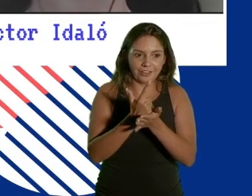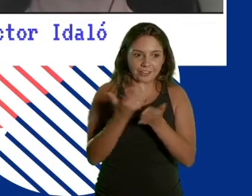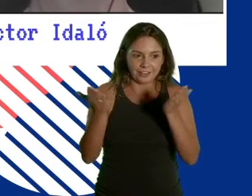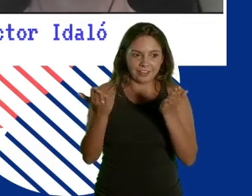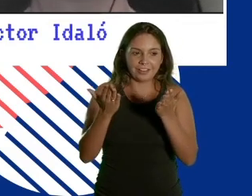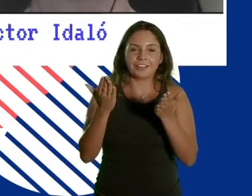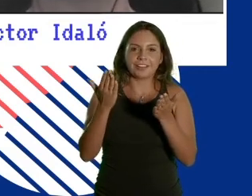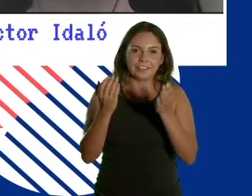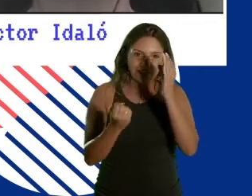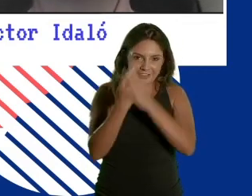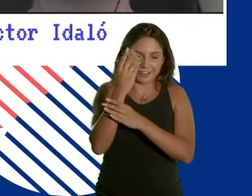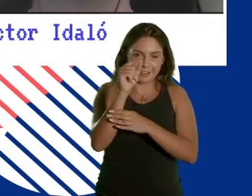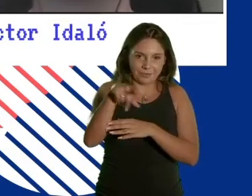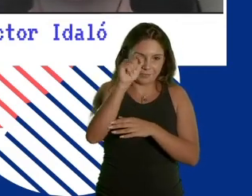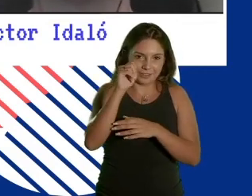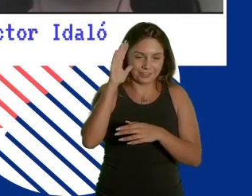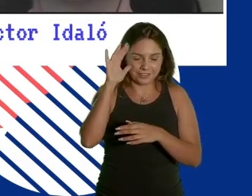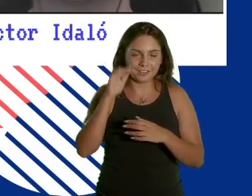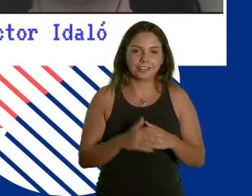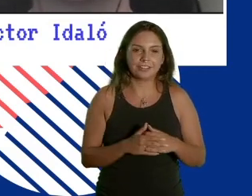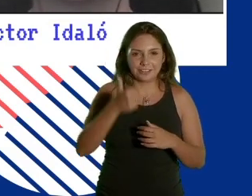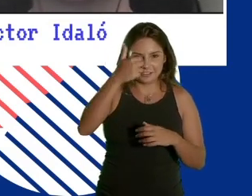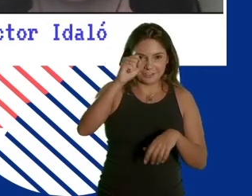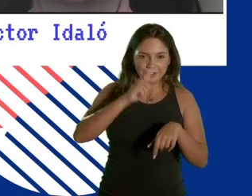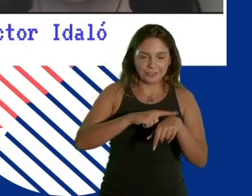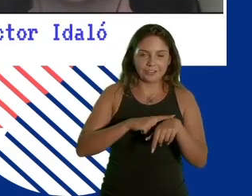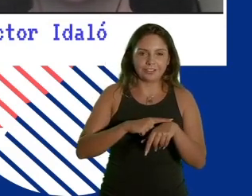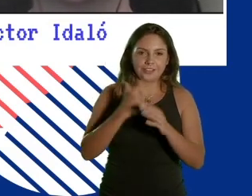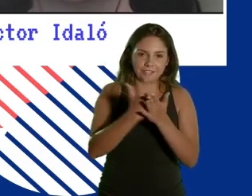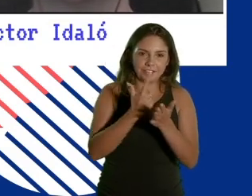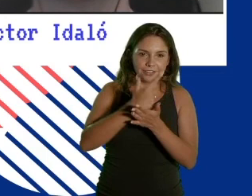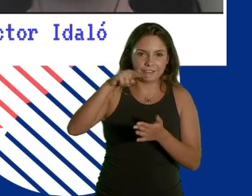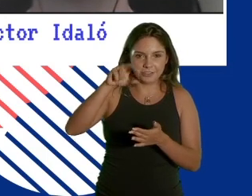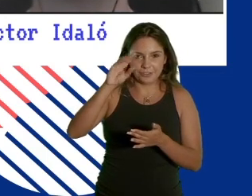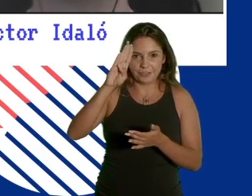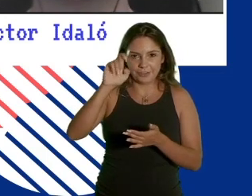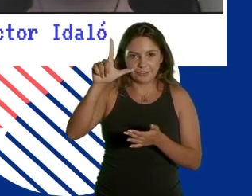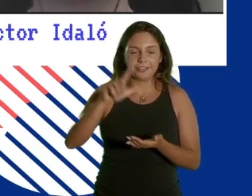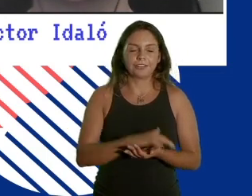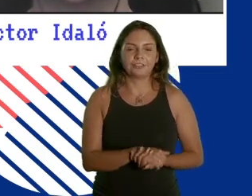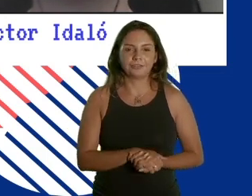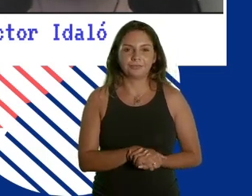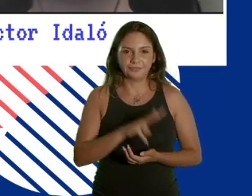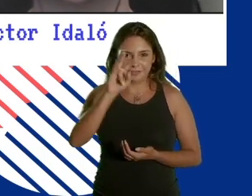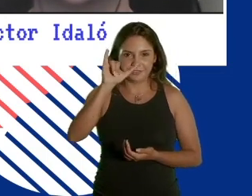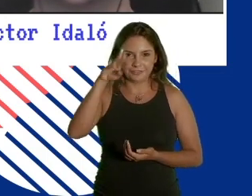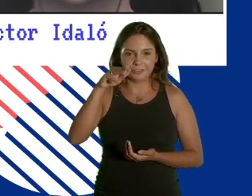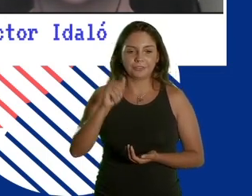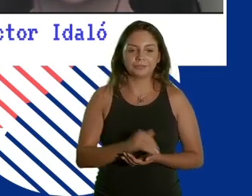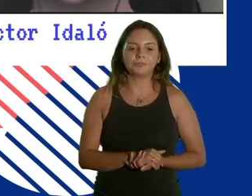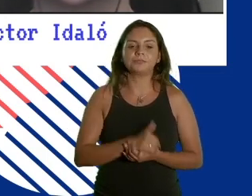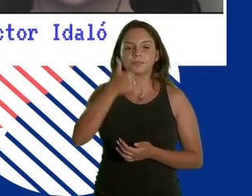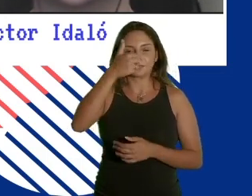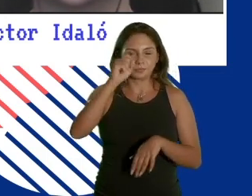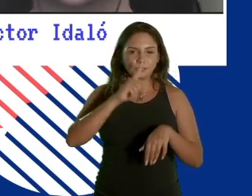hoje no lançamento, quem puder. Hoje, às 18 horas, na Livraria Nobel, o lançamento do livro da Vilma Cunha Duarte. Às